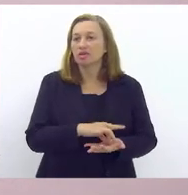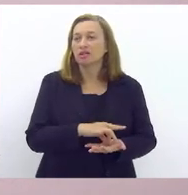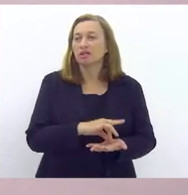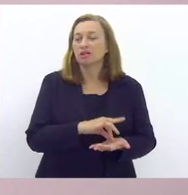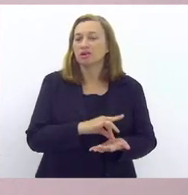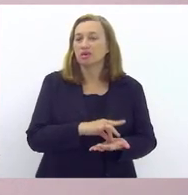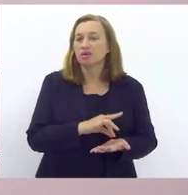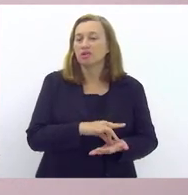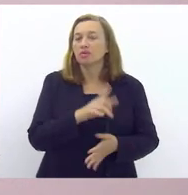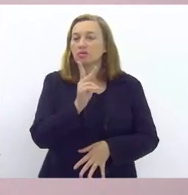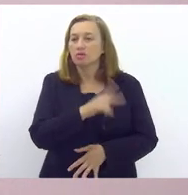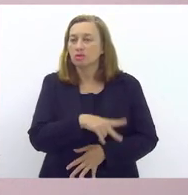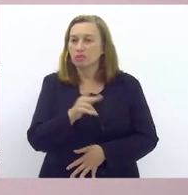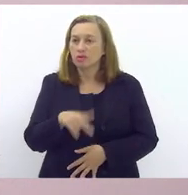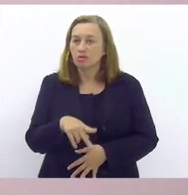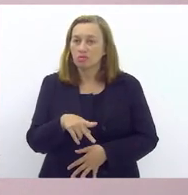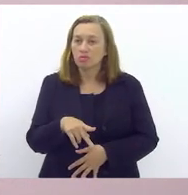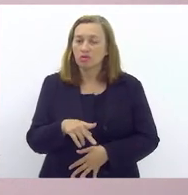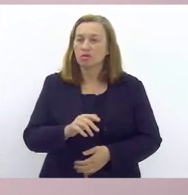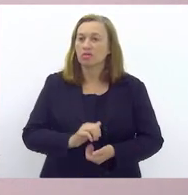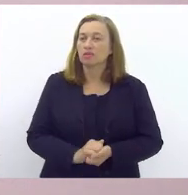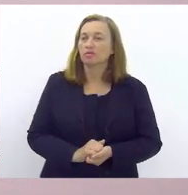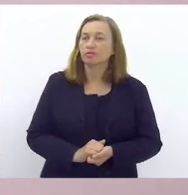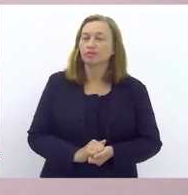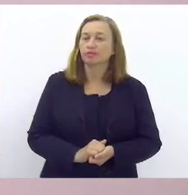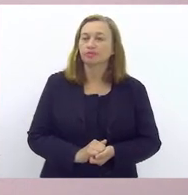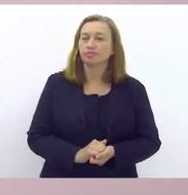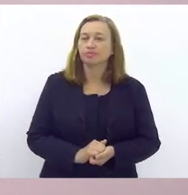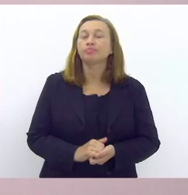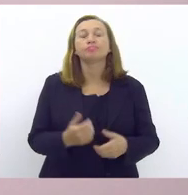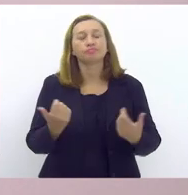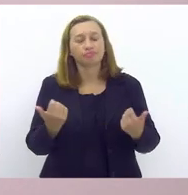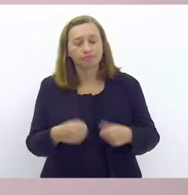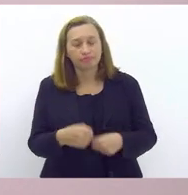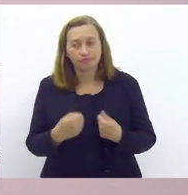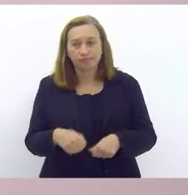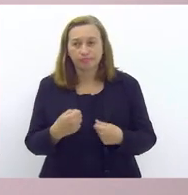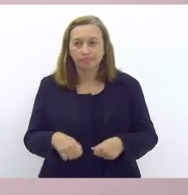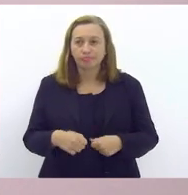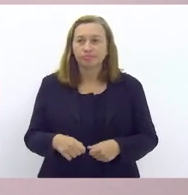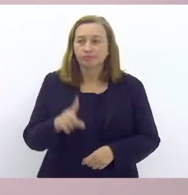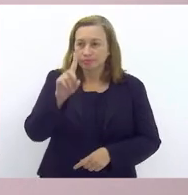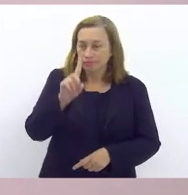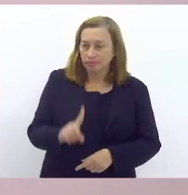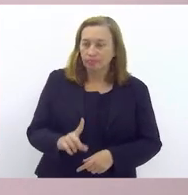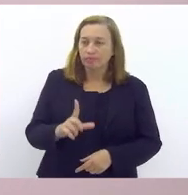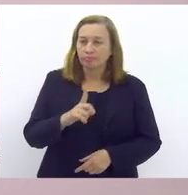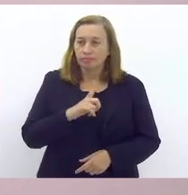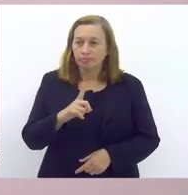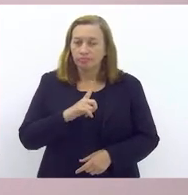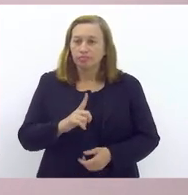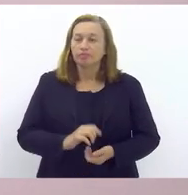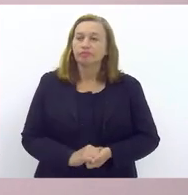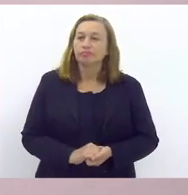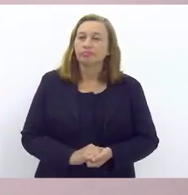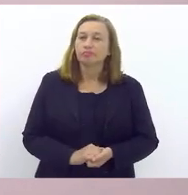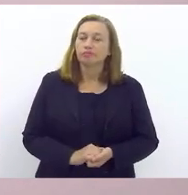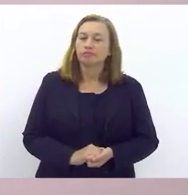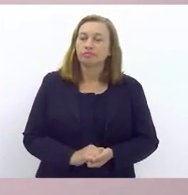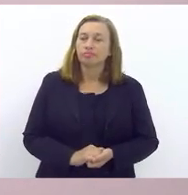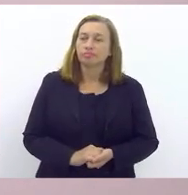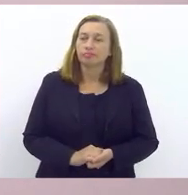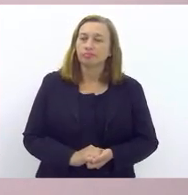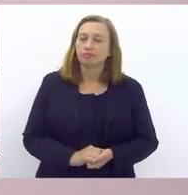verdadeiramente como professores e professoras, e que precisam ter seus direitos garantidos como